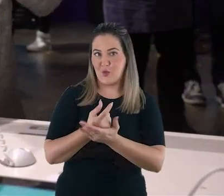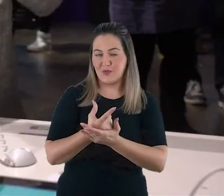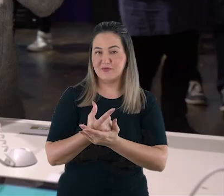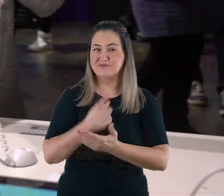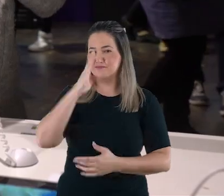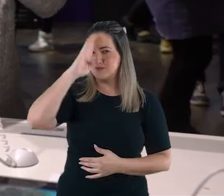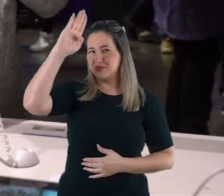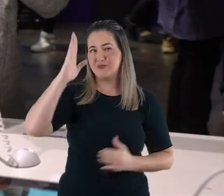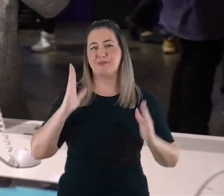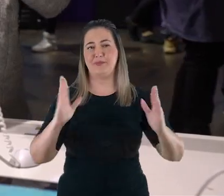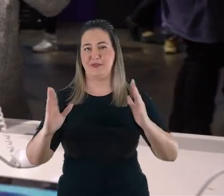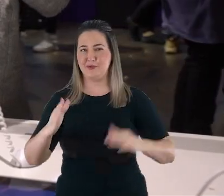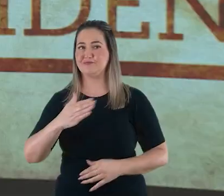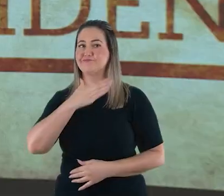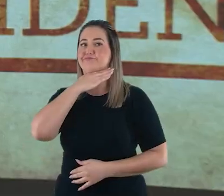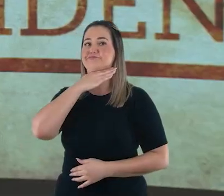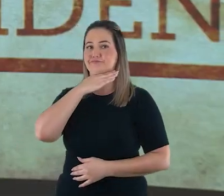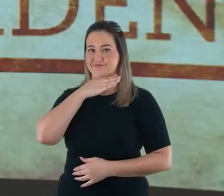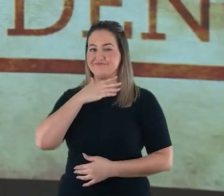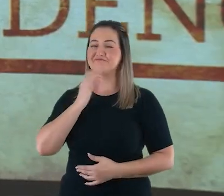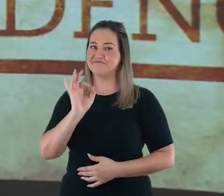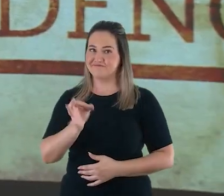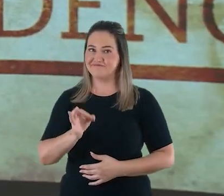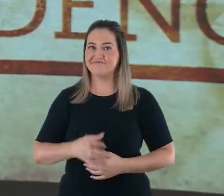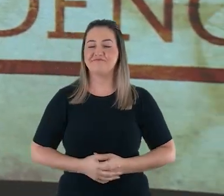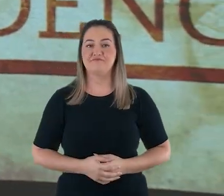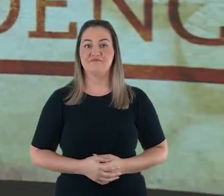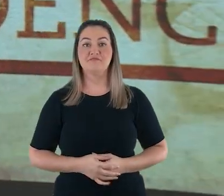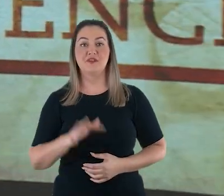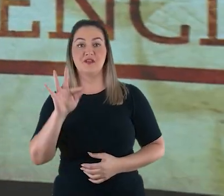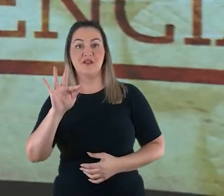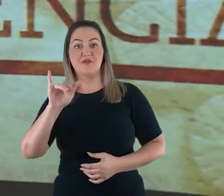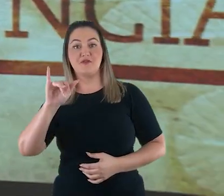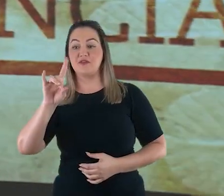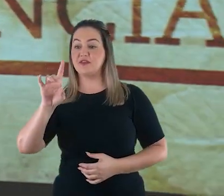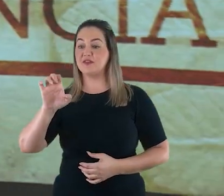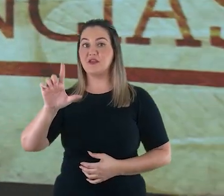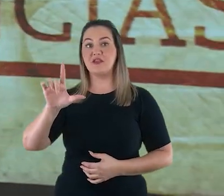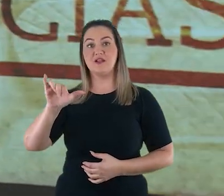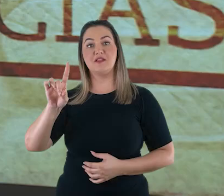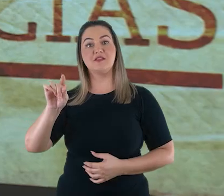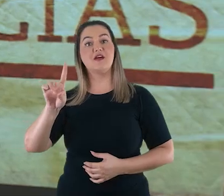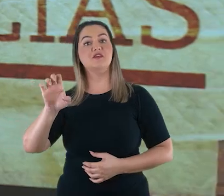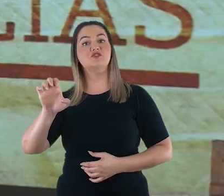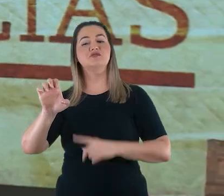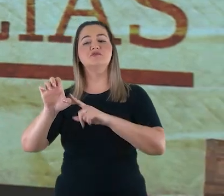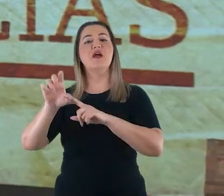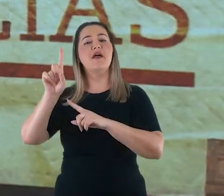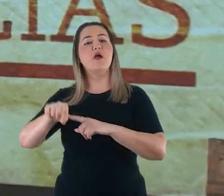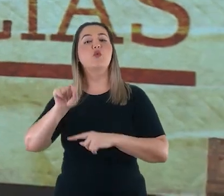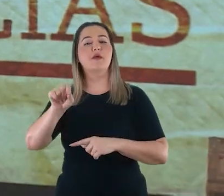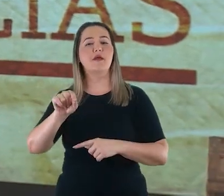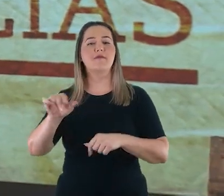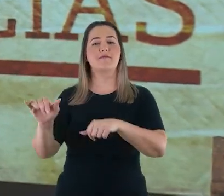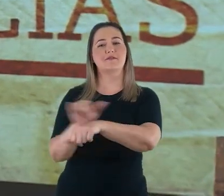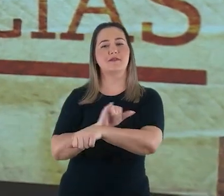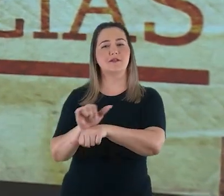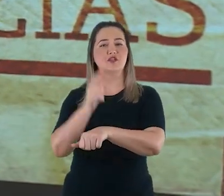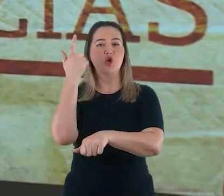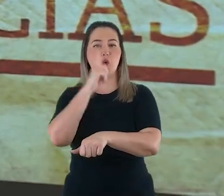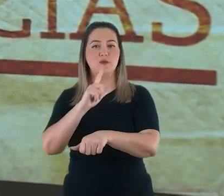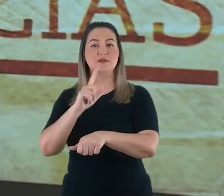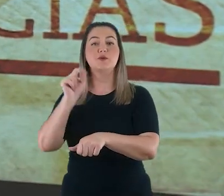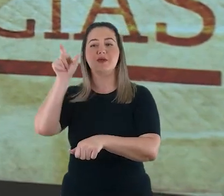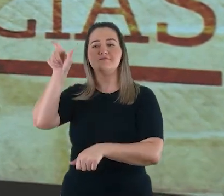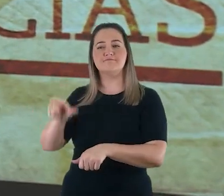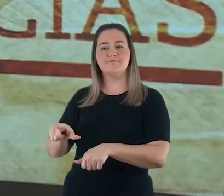em época de crise econômica. Em outras palavras, fidelidade é uma forma eficiente de segurar os consumidores, até se